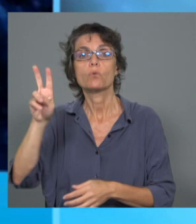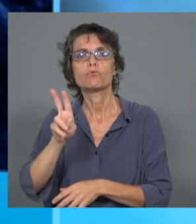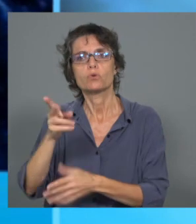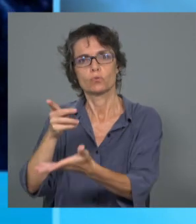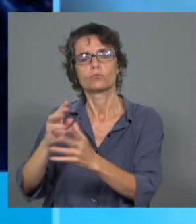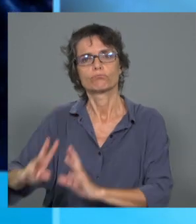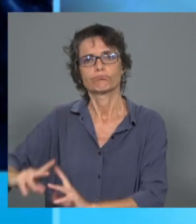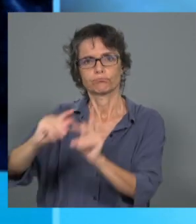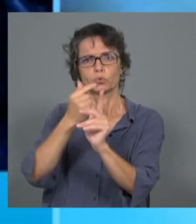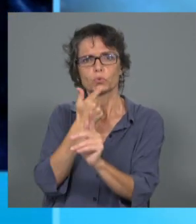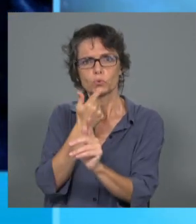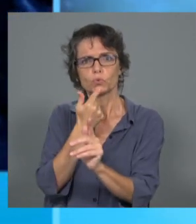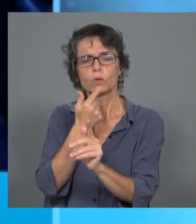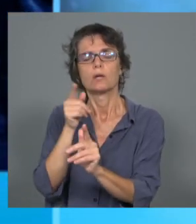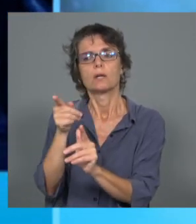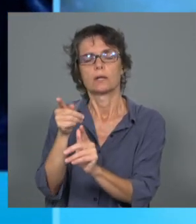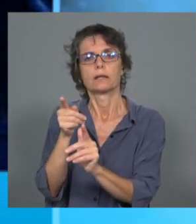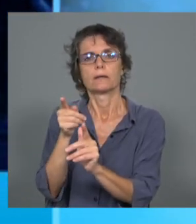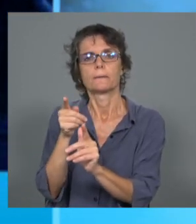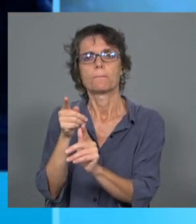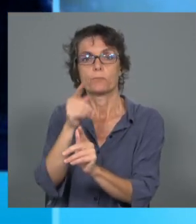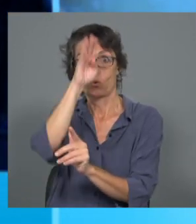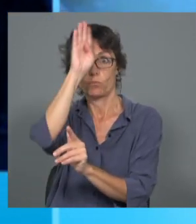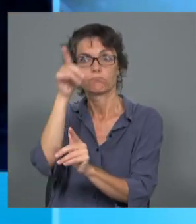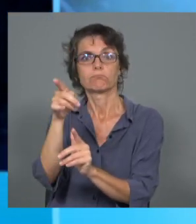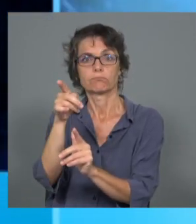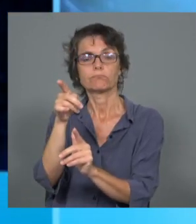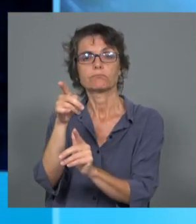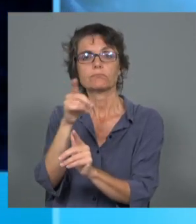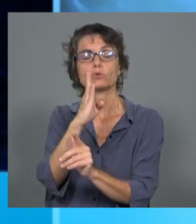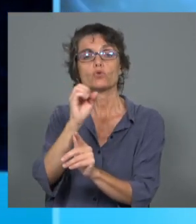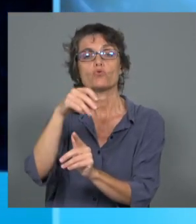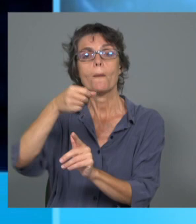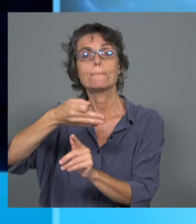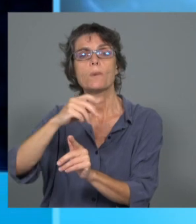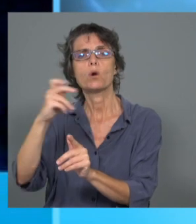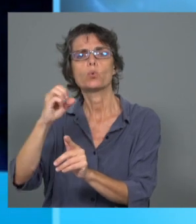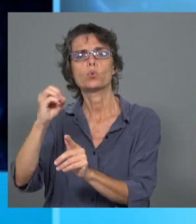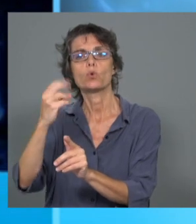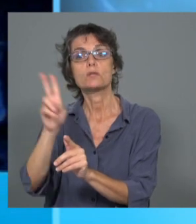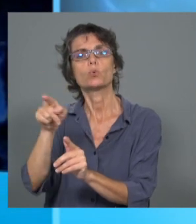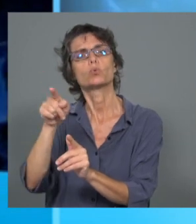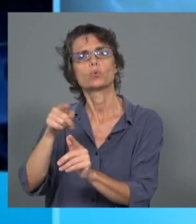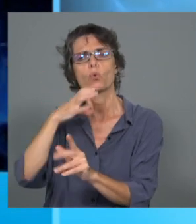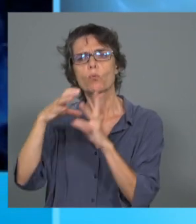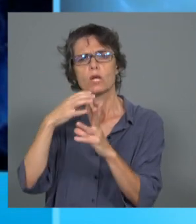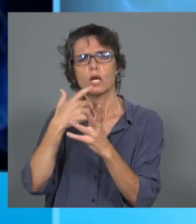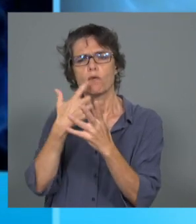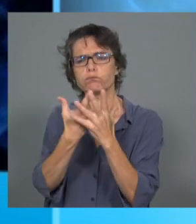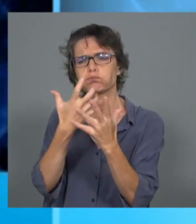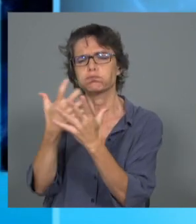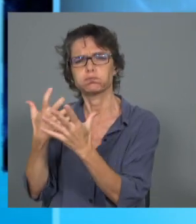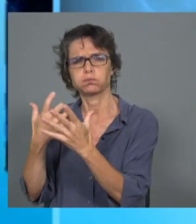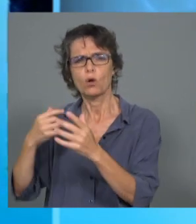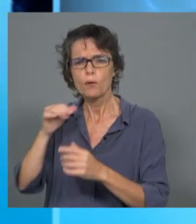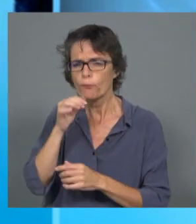Ele estava com enorme frequência a comunicar e, portanto, veja o seguinte, as mesmas pessoas que